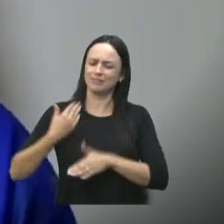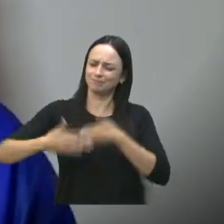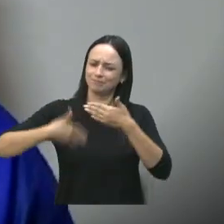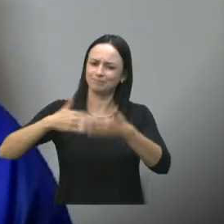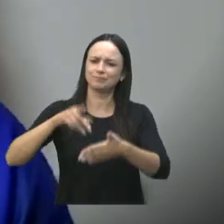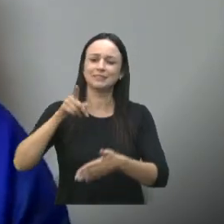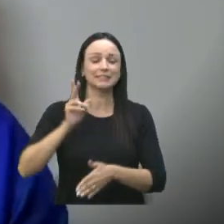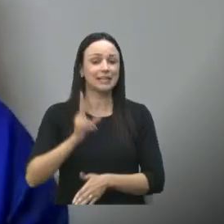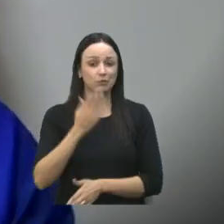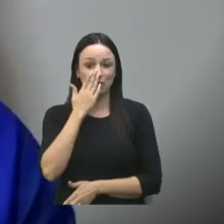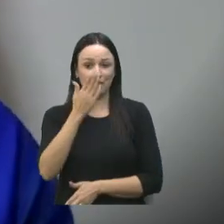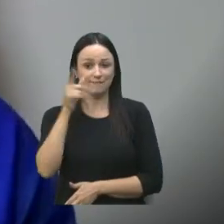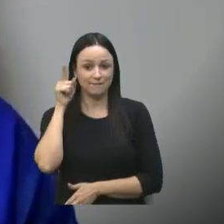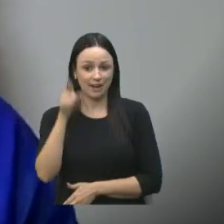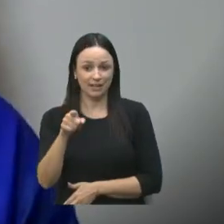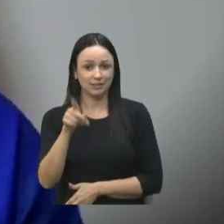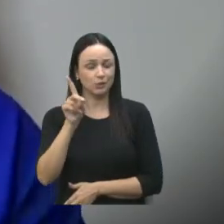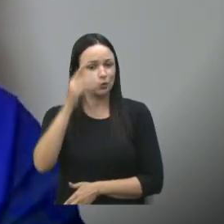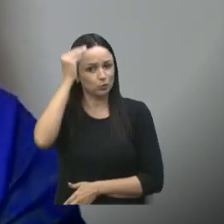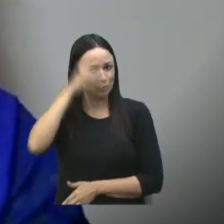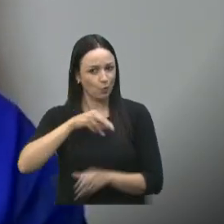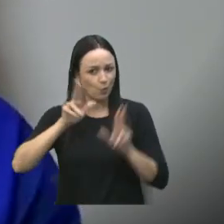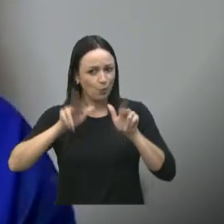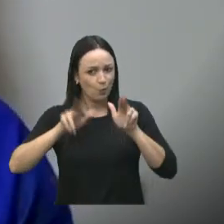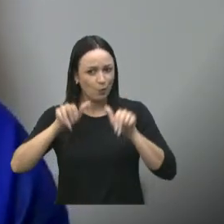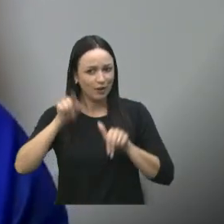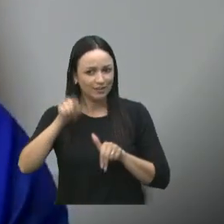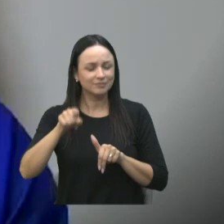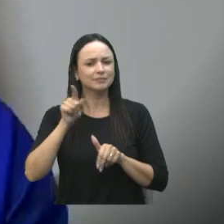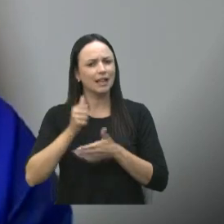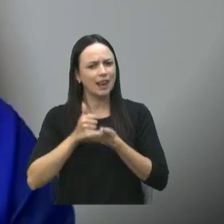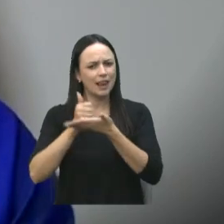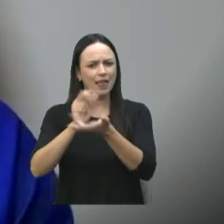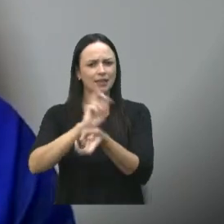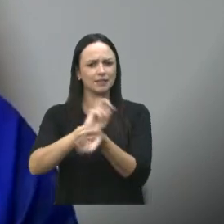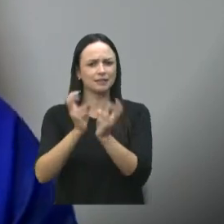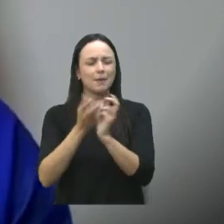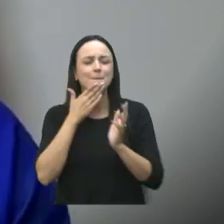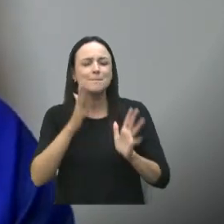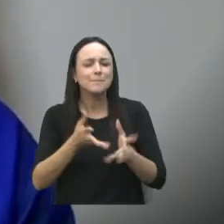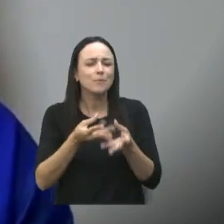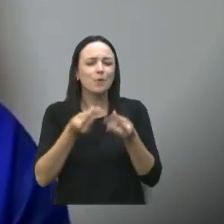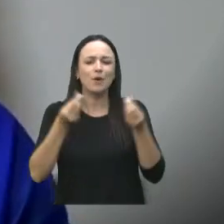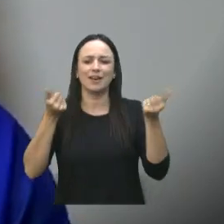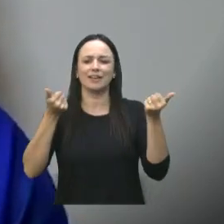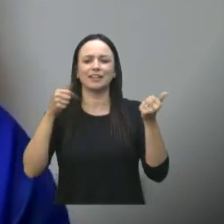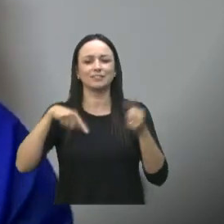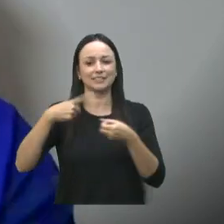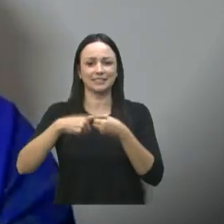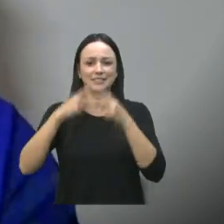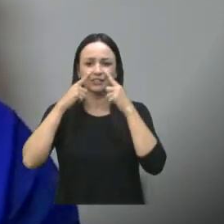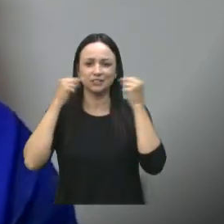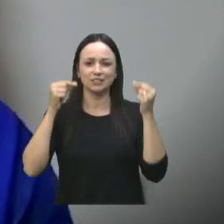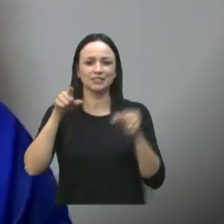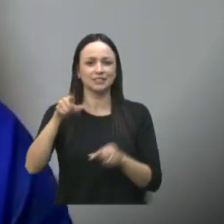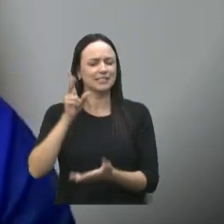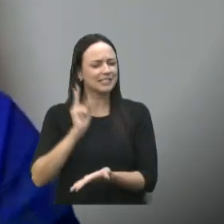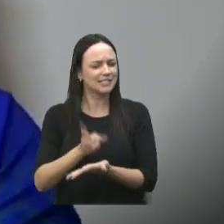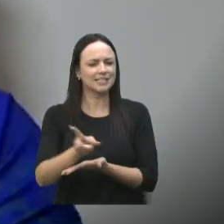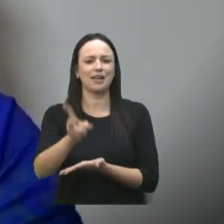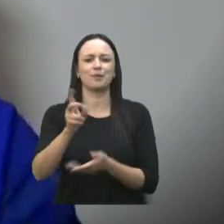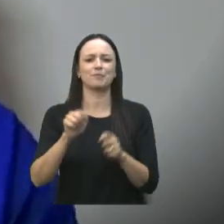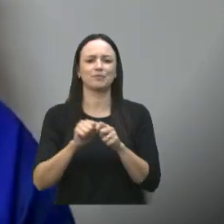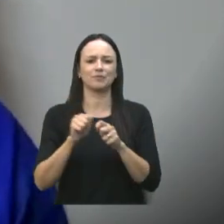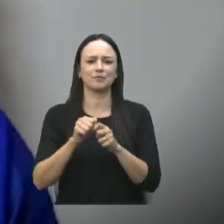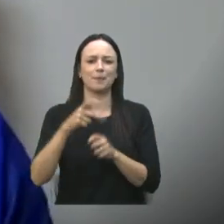sua frente e que você nunca desanime. Continuar levando a capoeira da melhor qualidade aqui para a nossa cidade de Jaú, como você sempre fez.